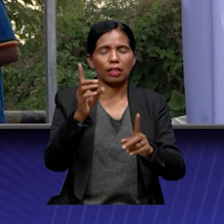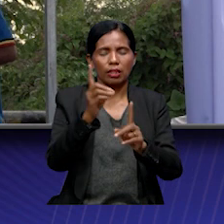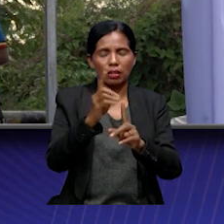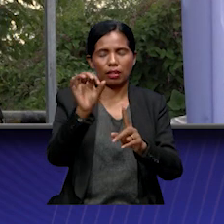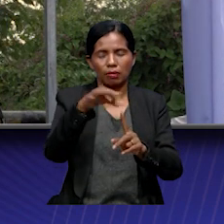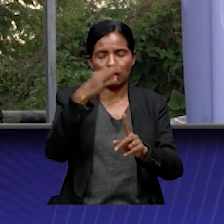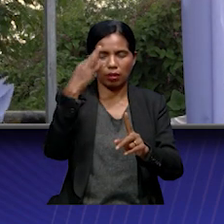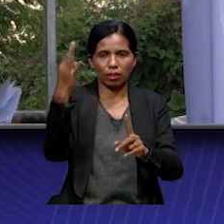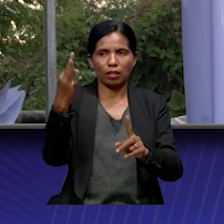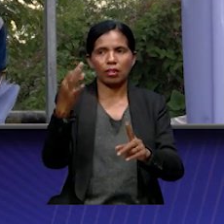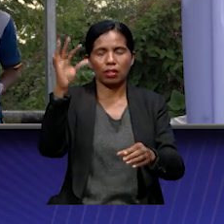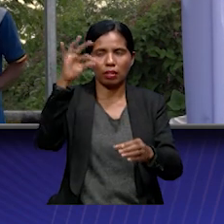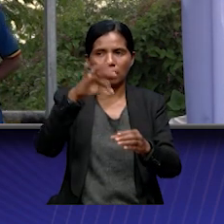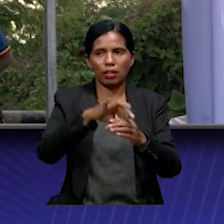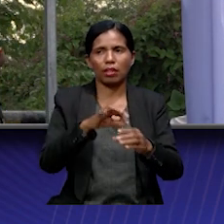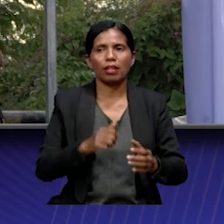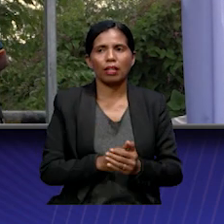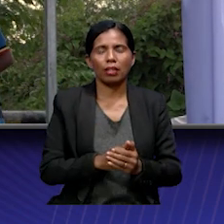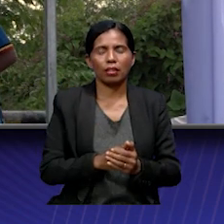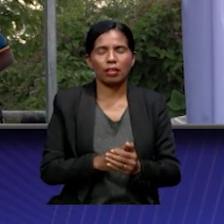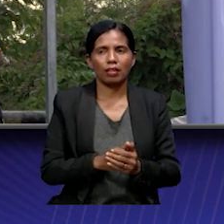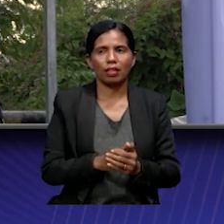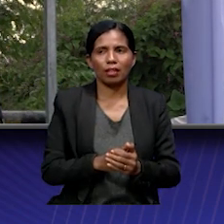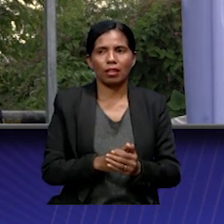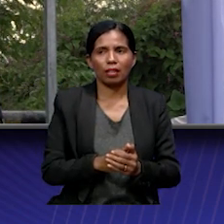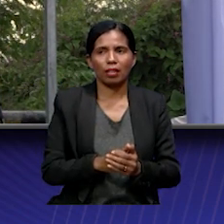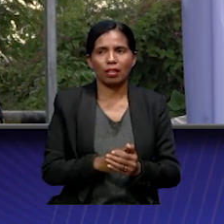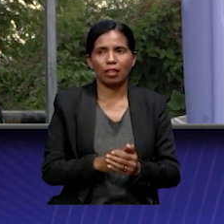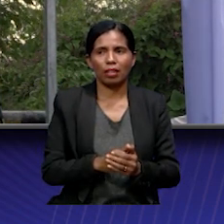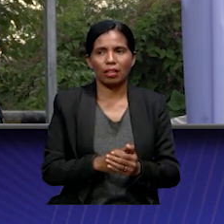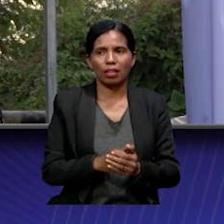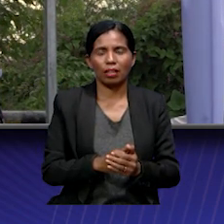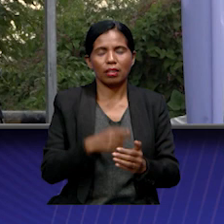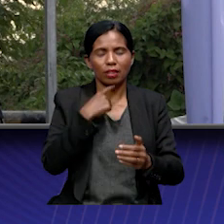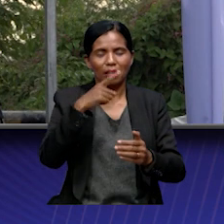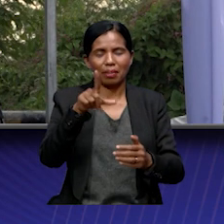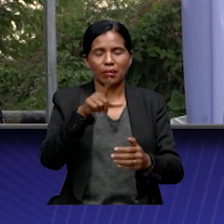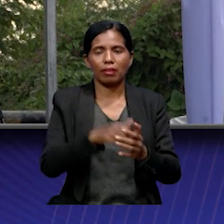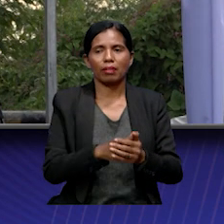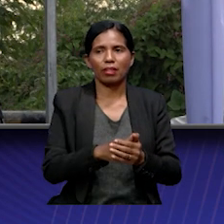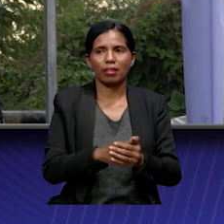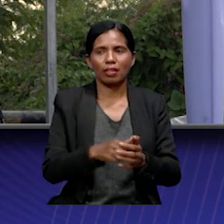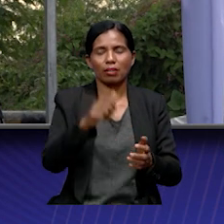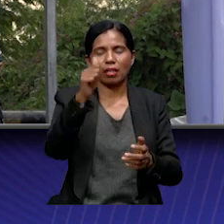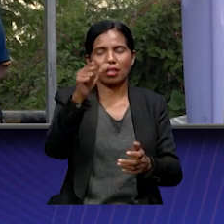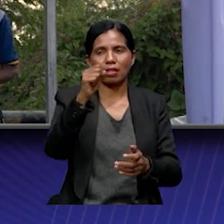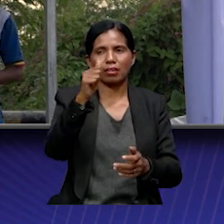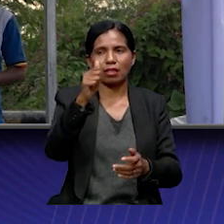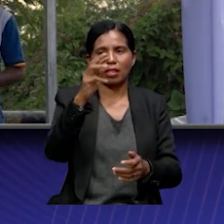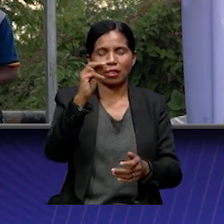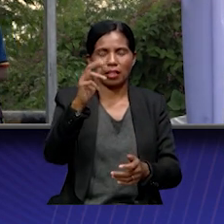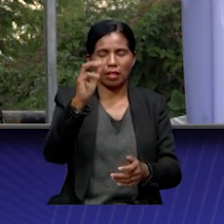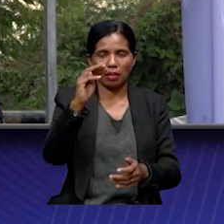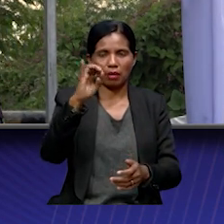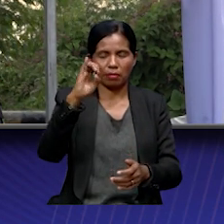tau mano aman ide nebe oh laos mano aman ide mos dezeno mano aman tau asanami, asanami dan be